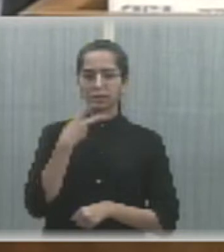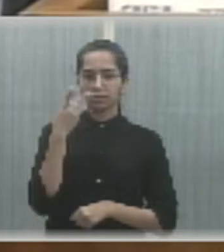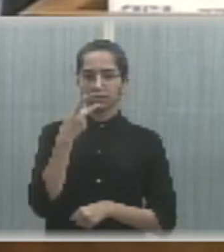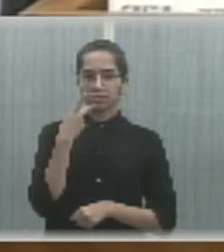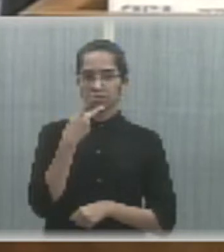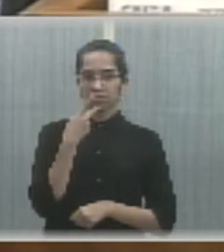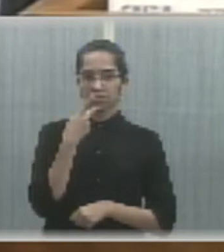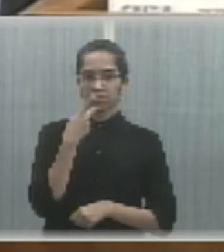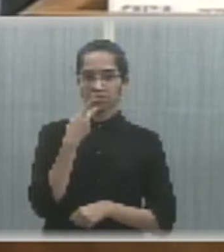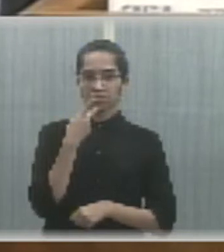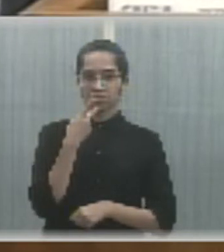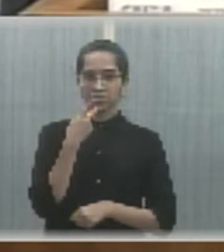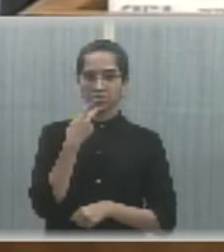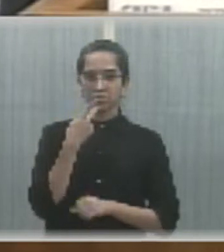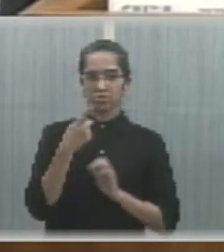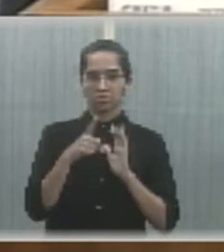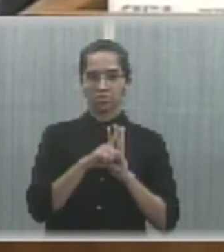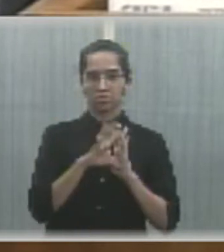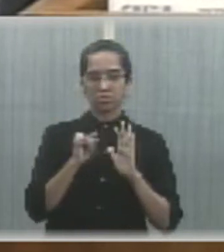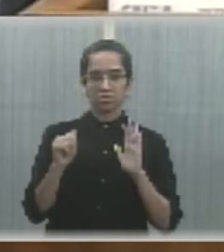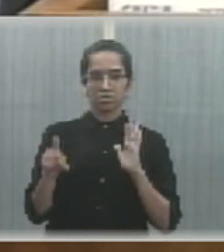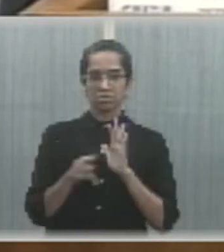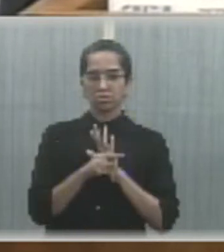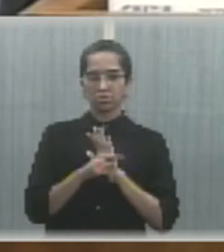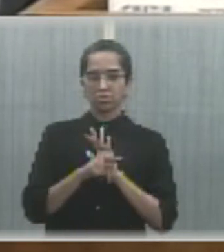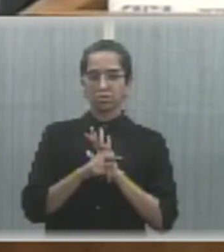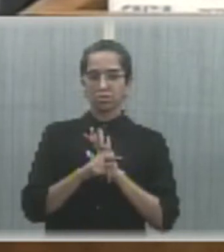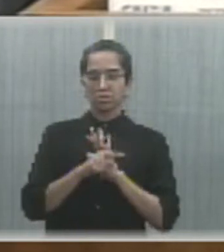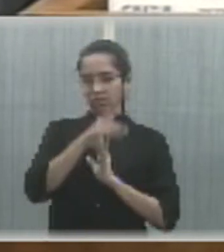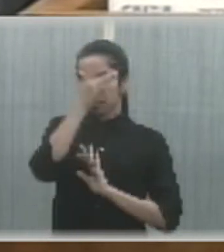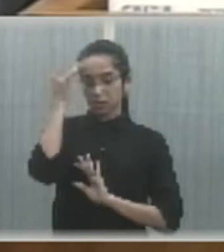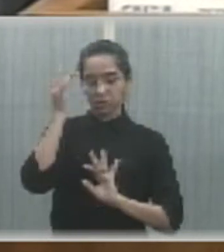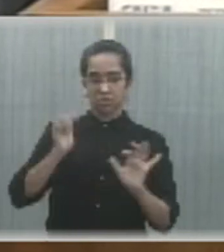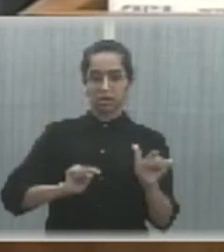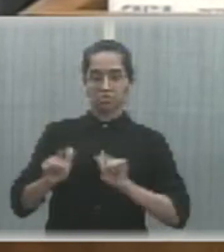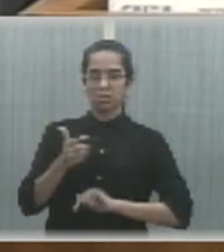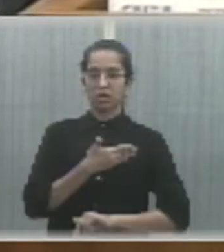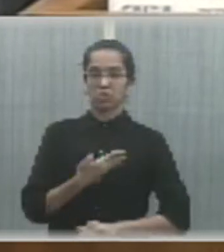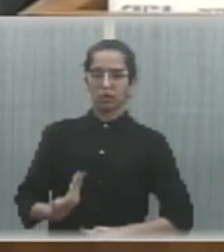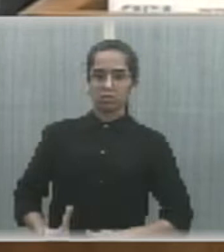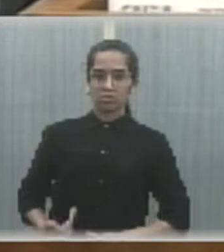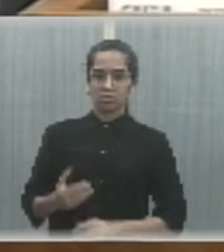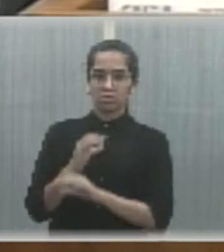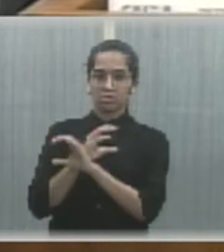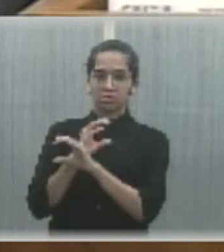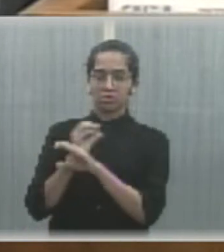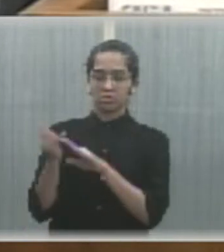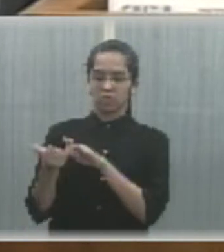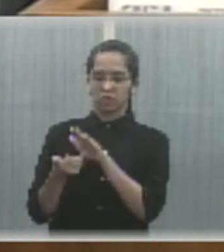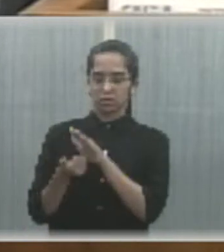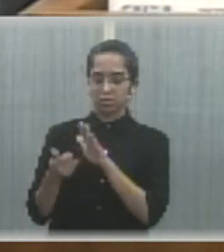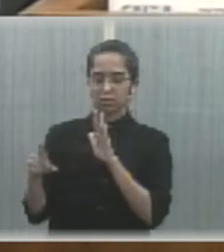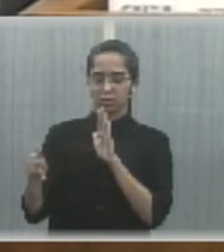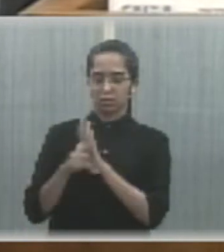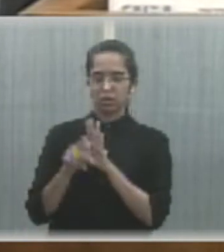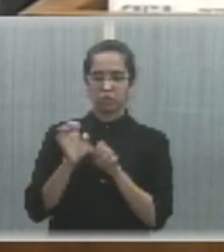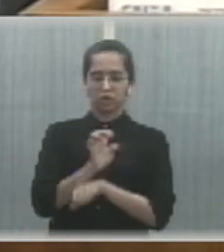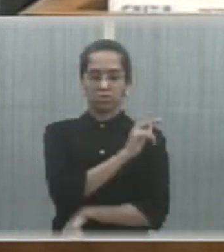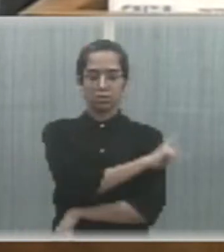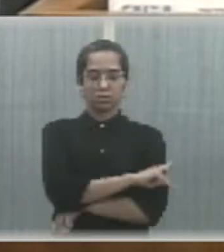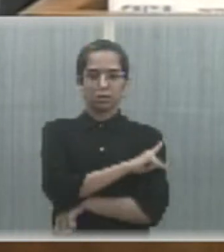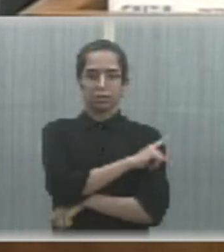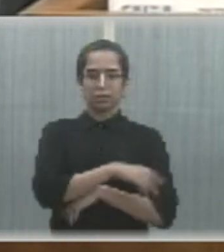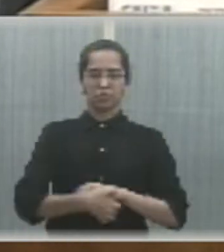Estatuto dos Servidores Públicos Civis do Estado do Piauí, das autarquias, das fundações públicas estaduais e da